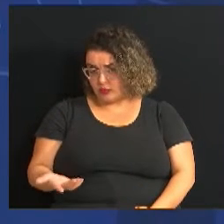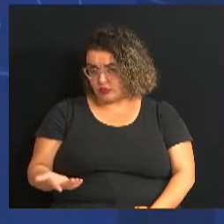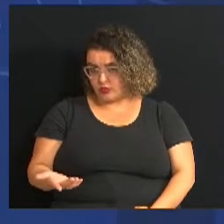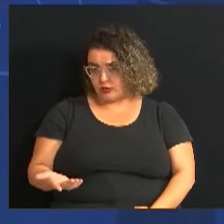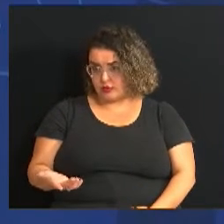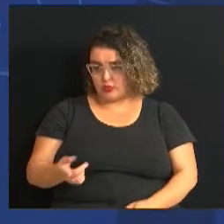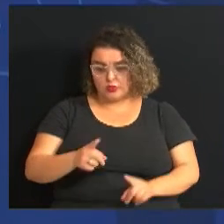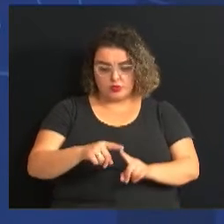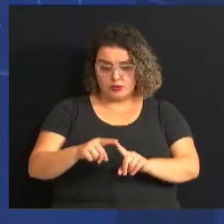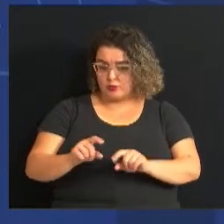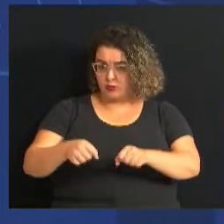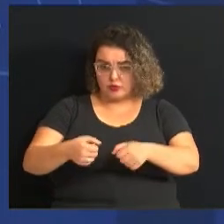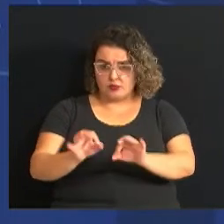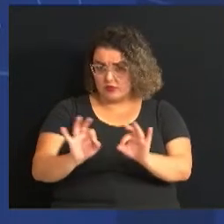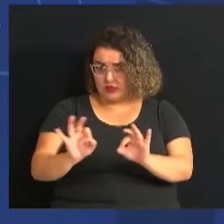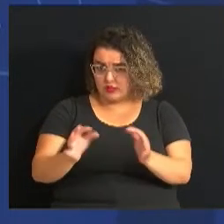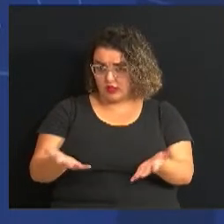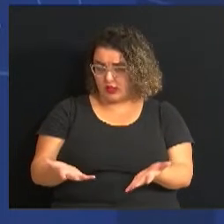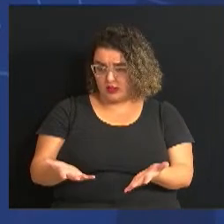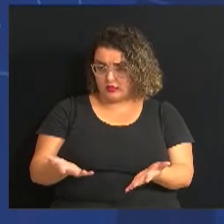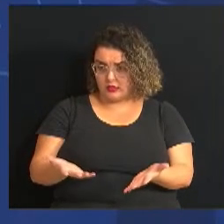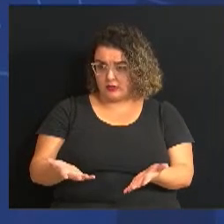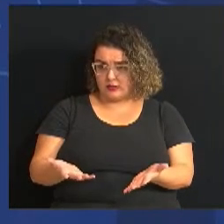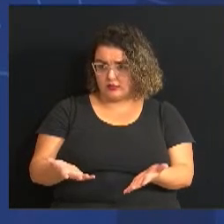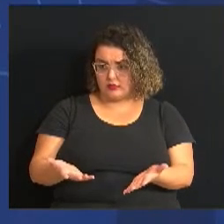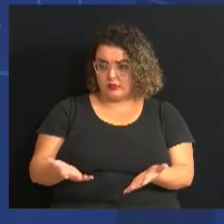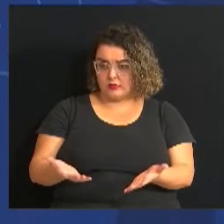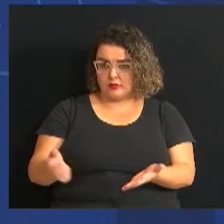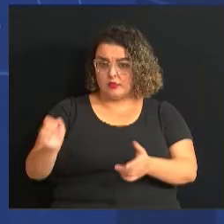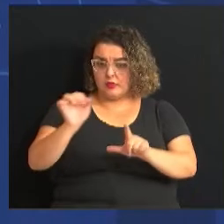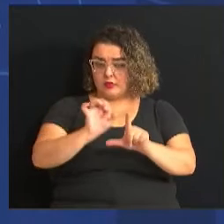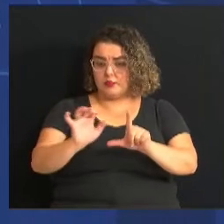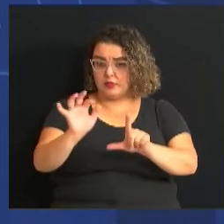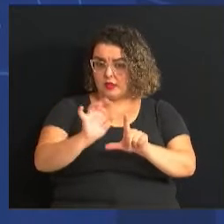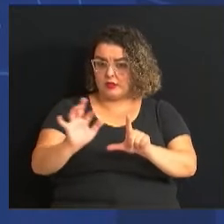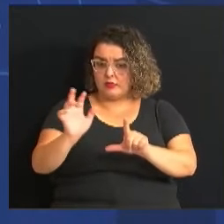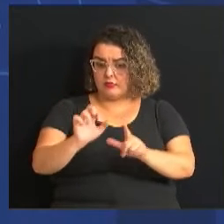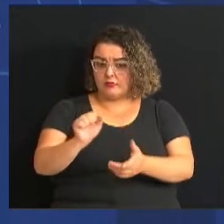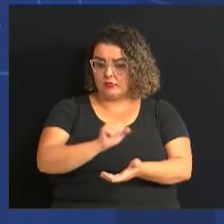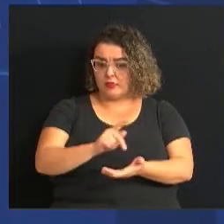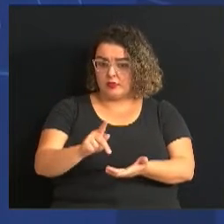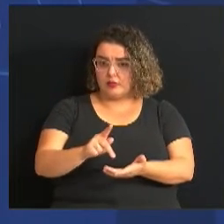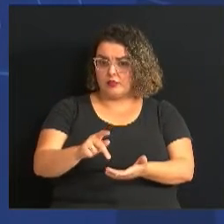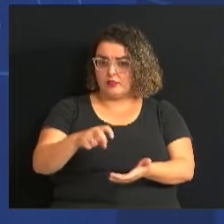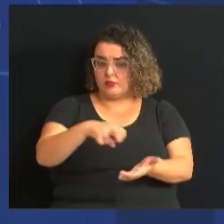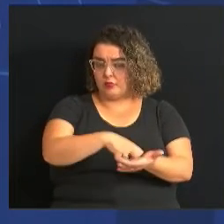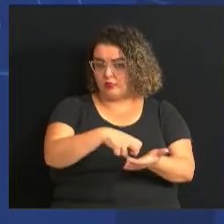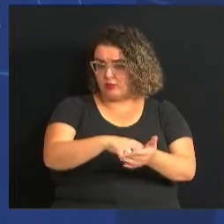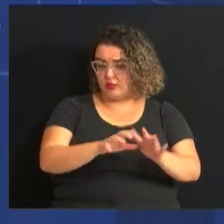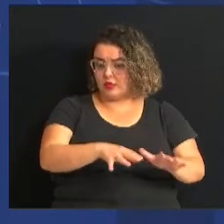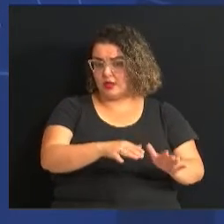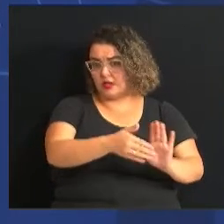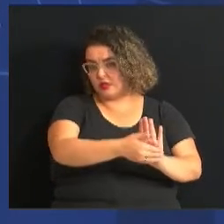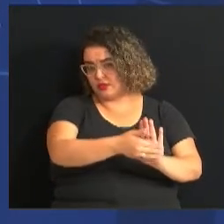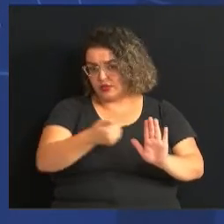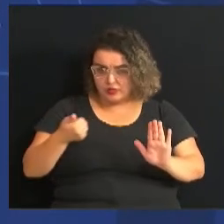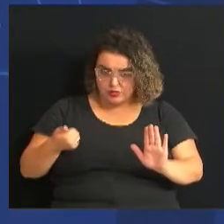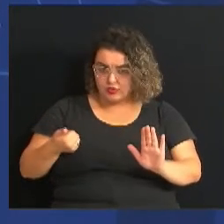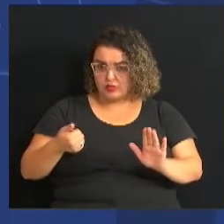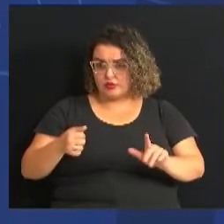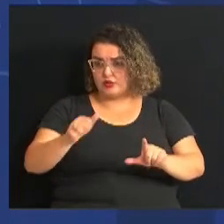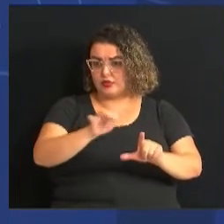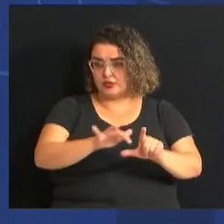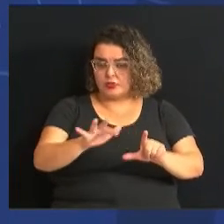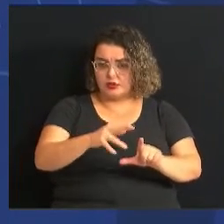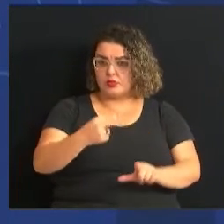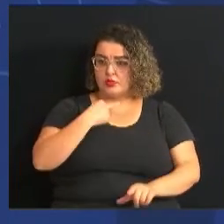de defesa, né? A plataforma ia lá, punia ele, às vezes tirava ele da plataforma, ele não podia